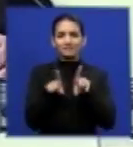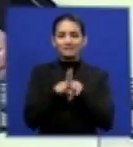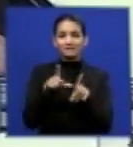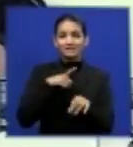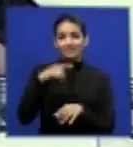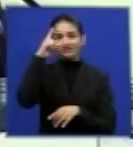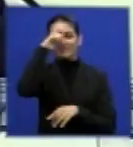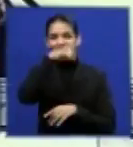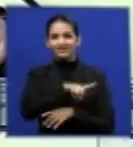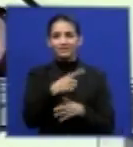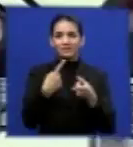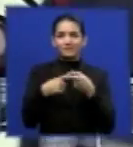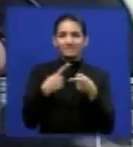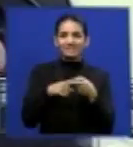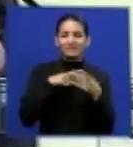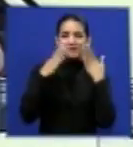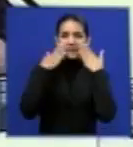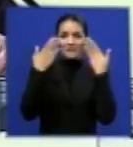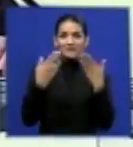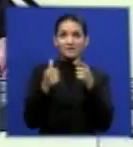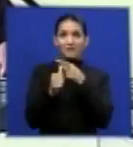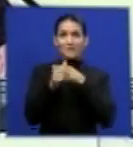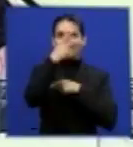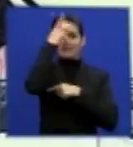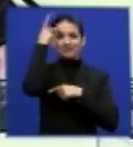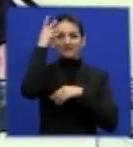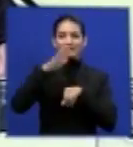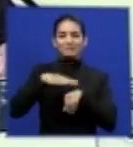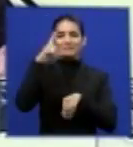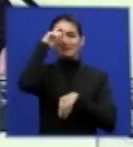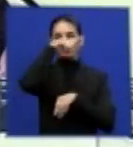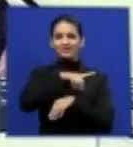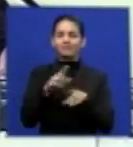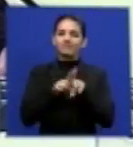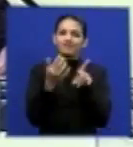contratempo da apresentação do sistema. Mas